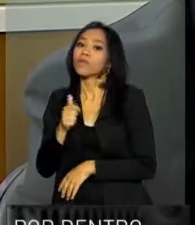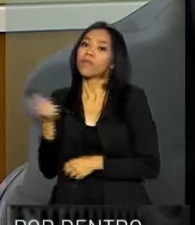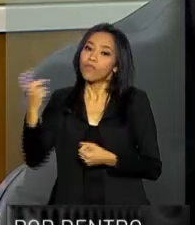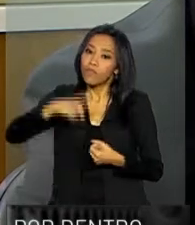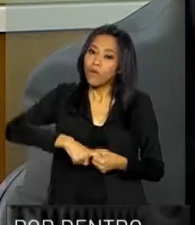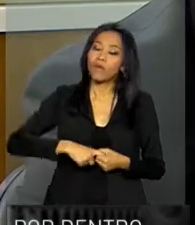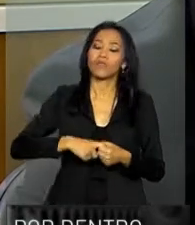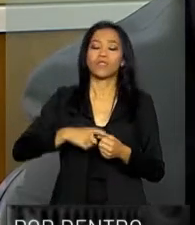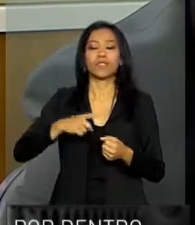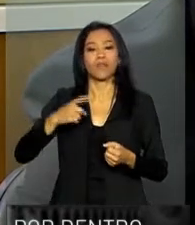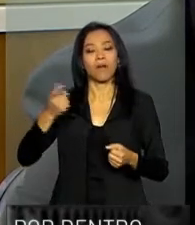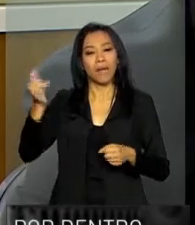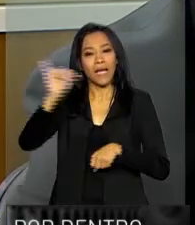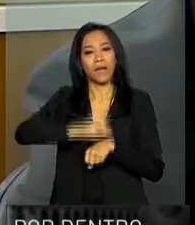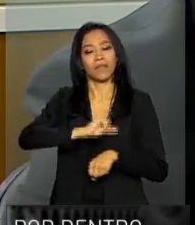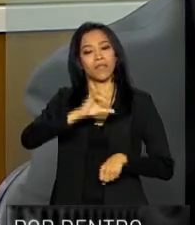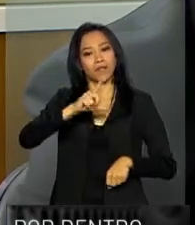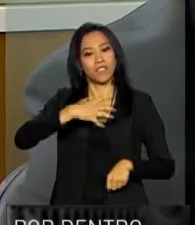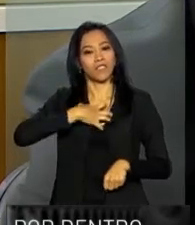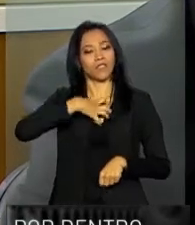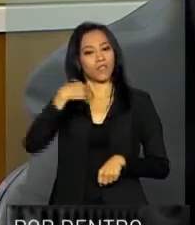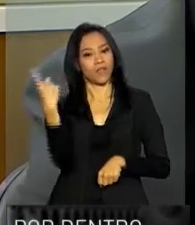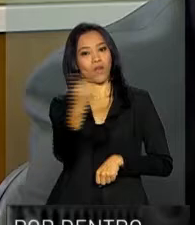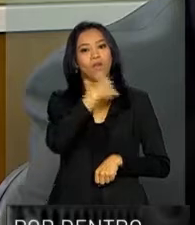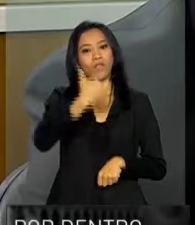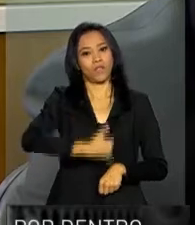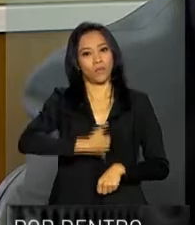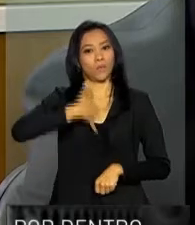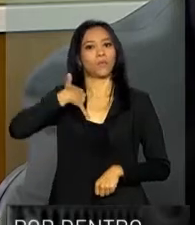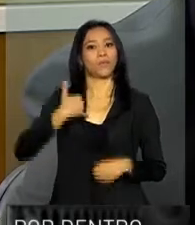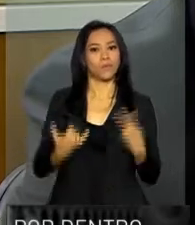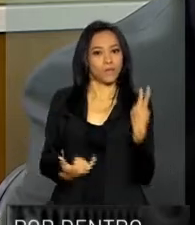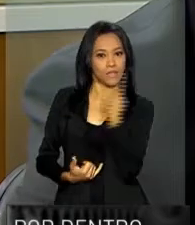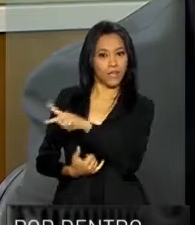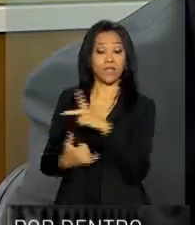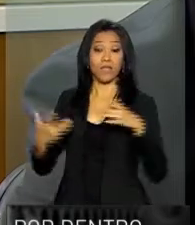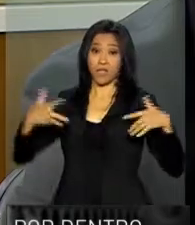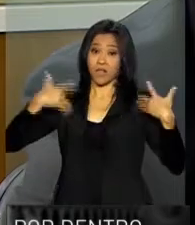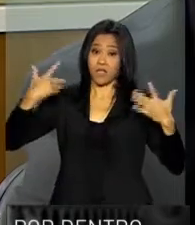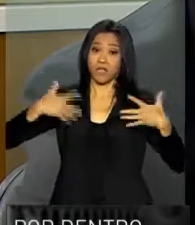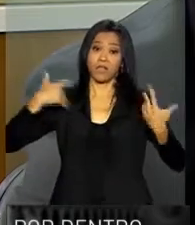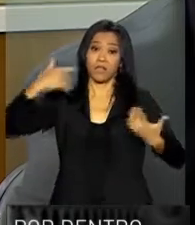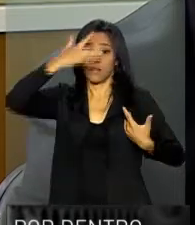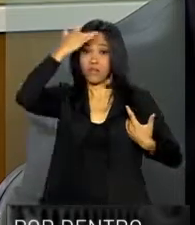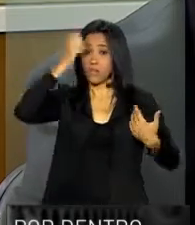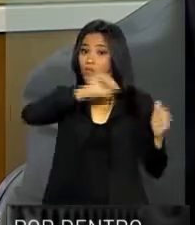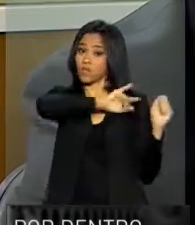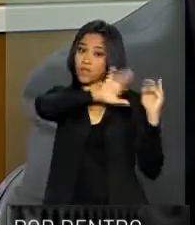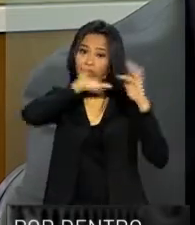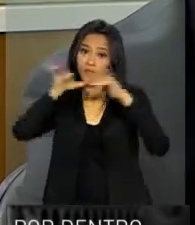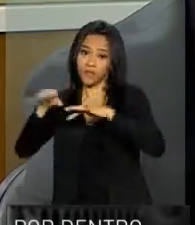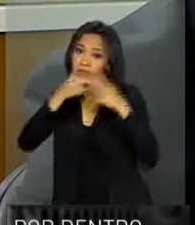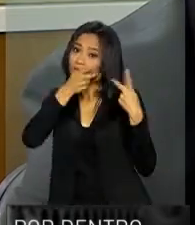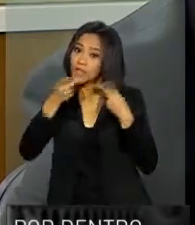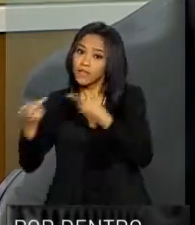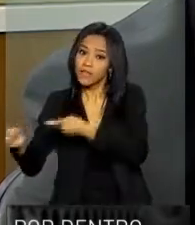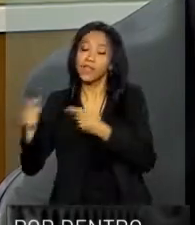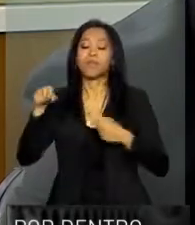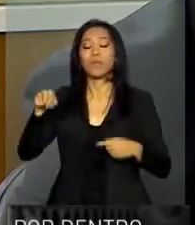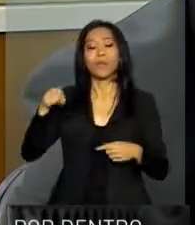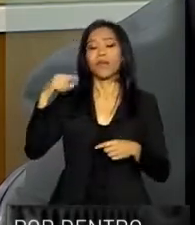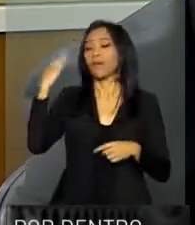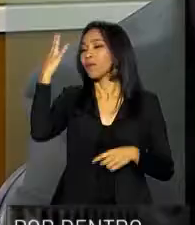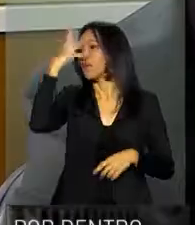de orgulho a todos os brasileiros e alegria a todos os visitantes internacionais que tem o rio como uma das cidades mais lindas